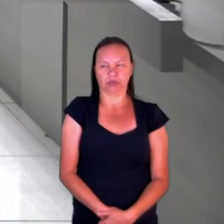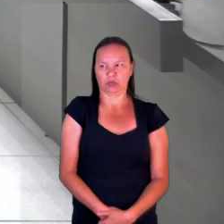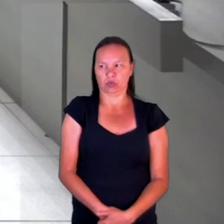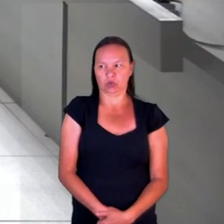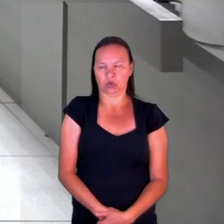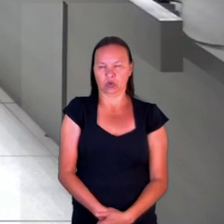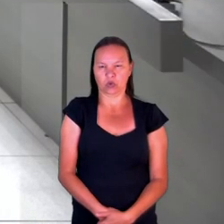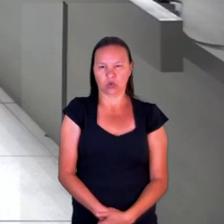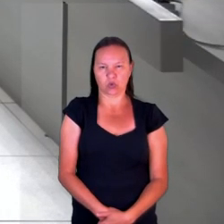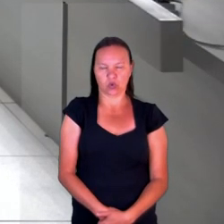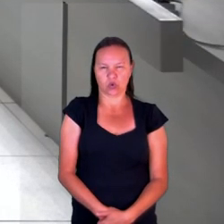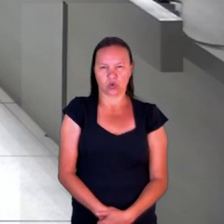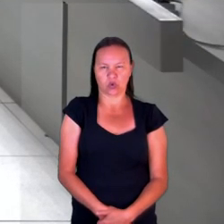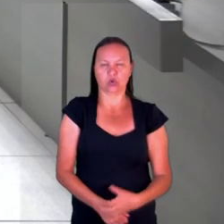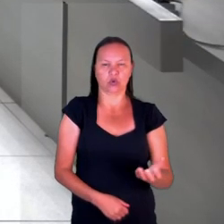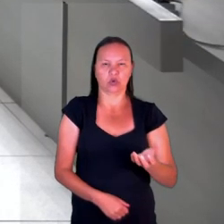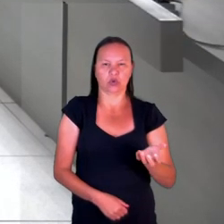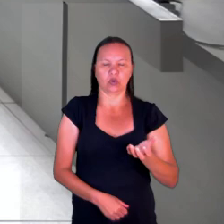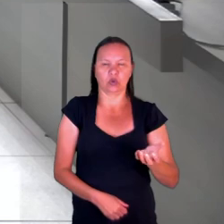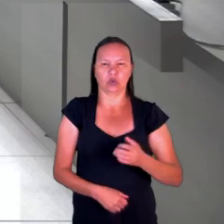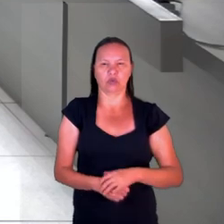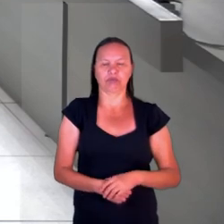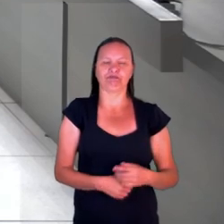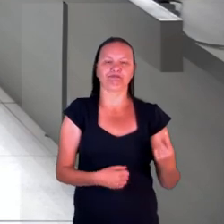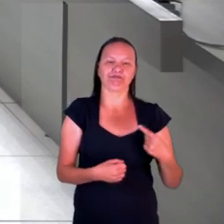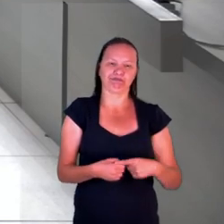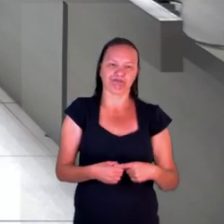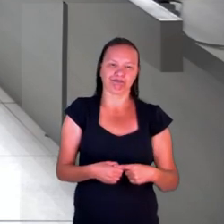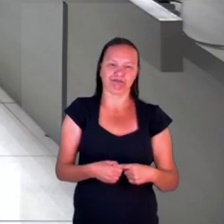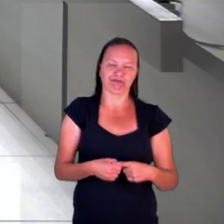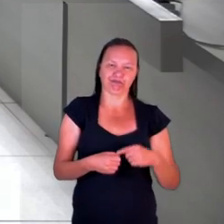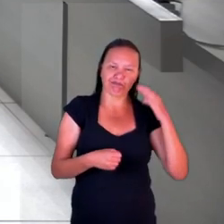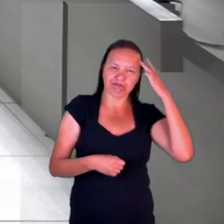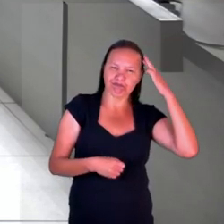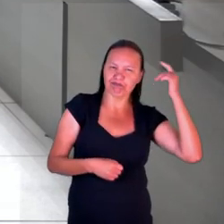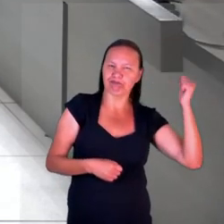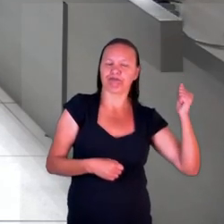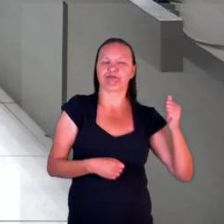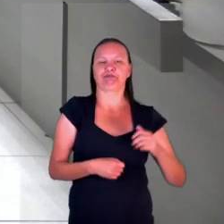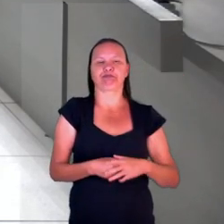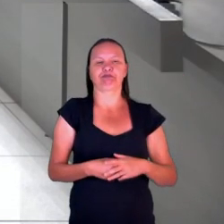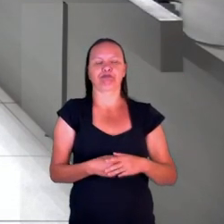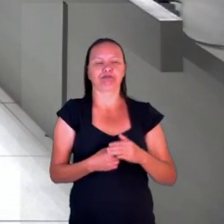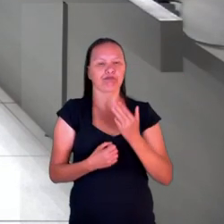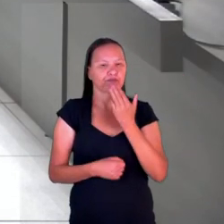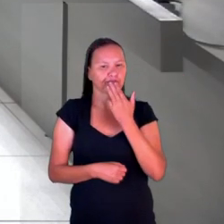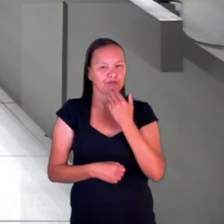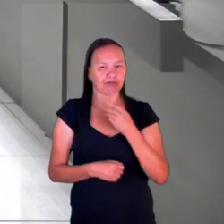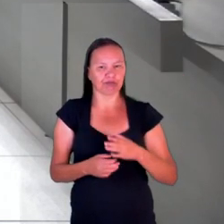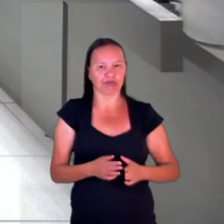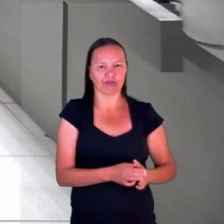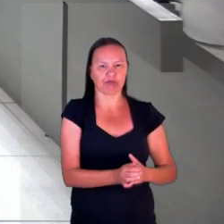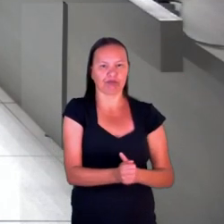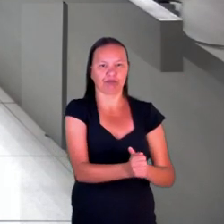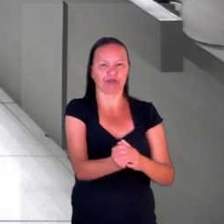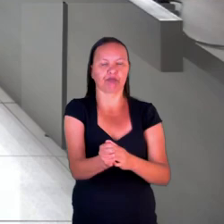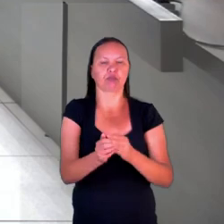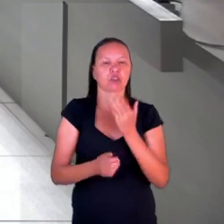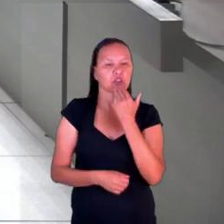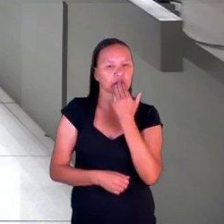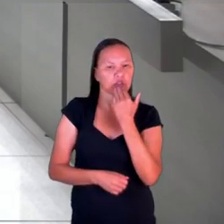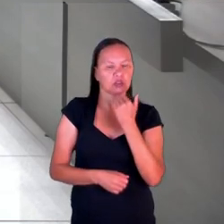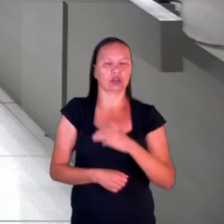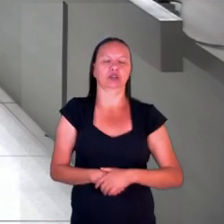eh eu queria só colocar uma reflexão sobre a questão da do guia alimentar que a Colocou também